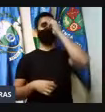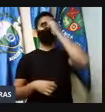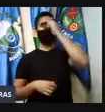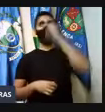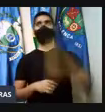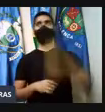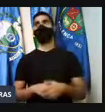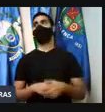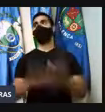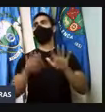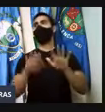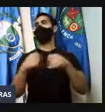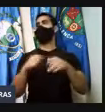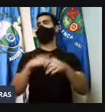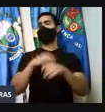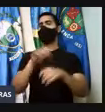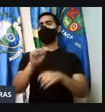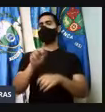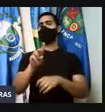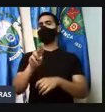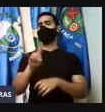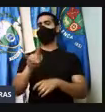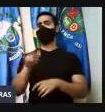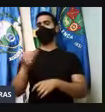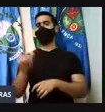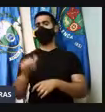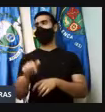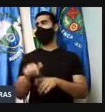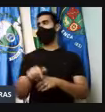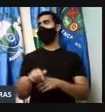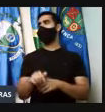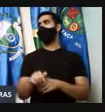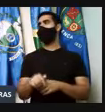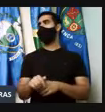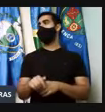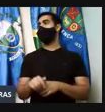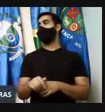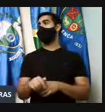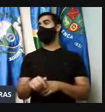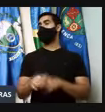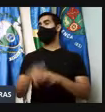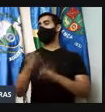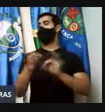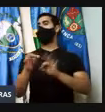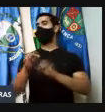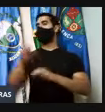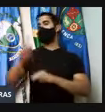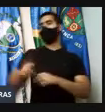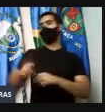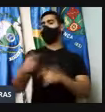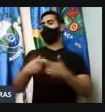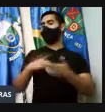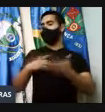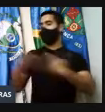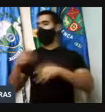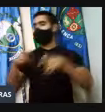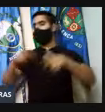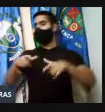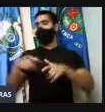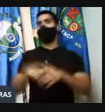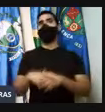mas tem que ter audiência pública diante do plano diretor, porque envolve um espaço público